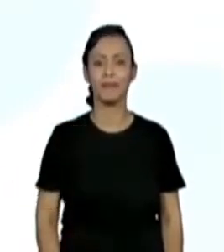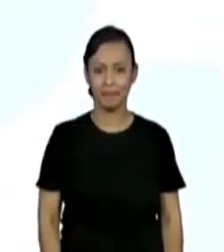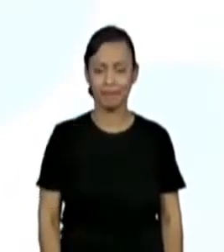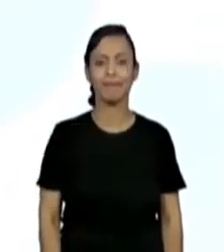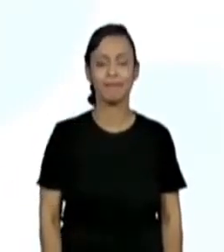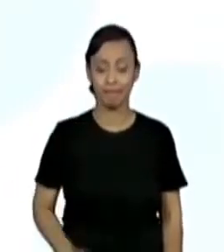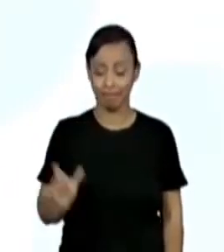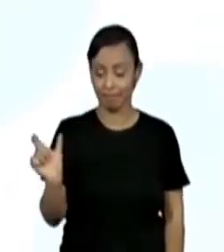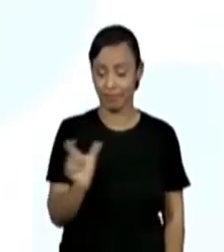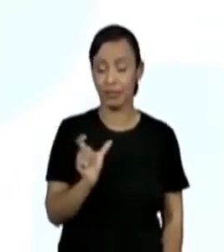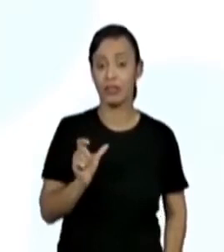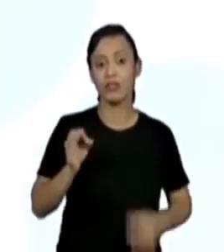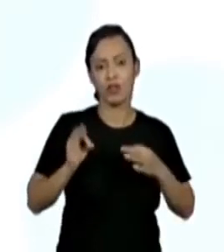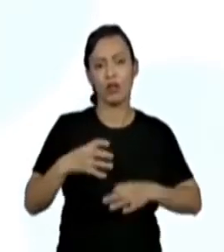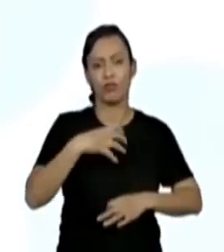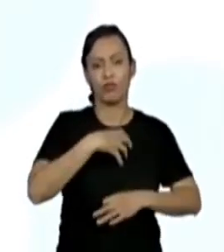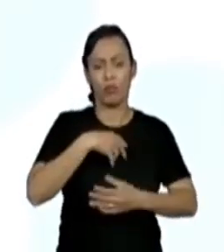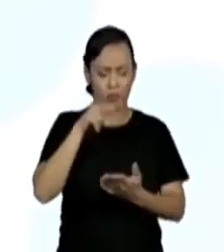décimos